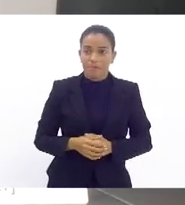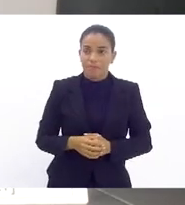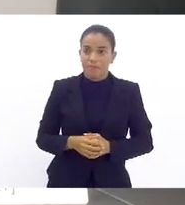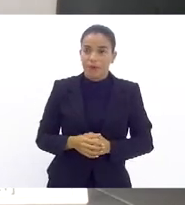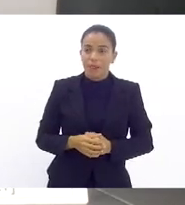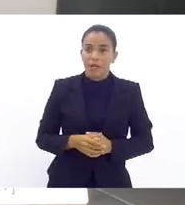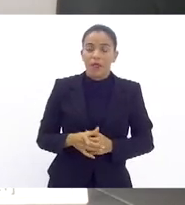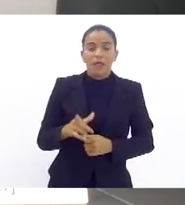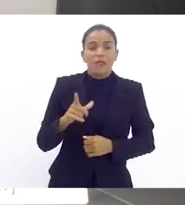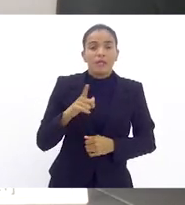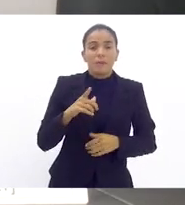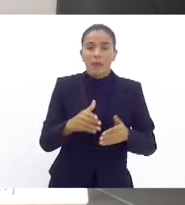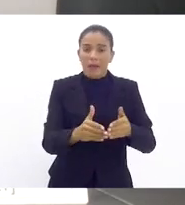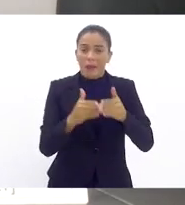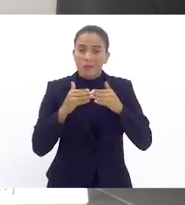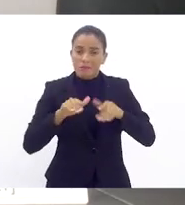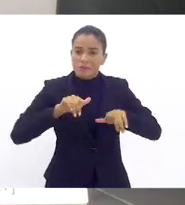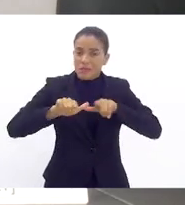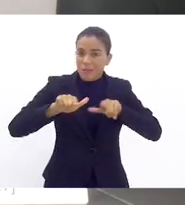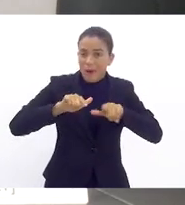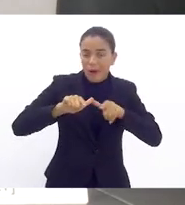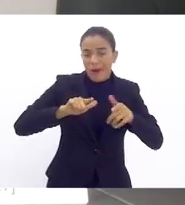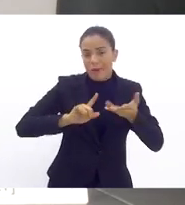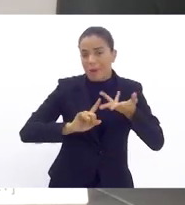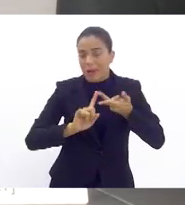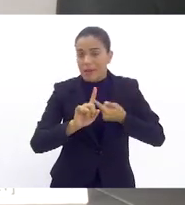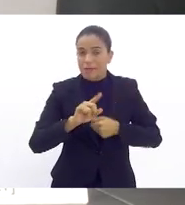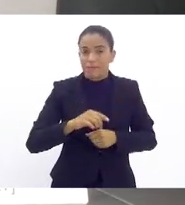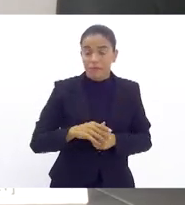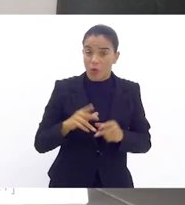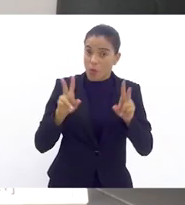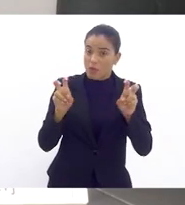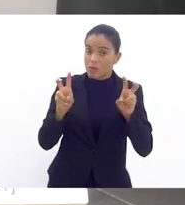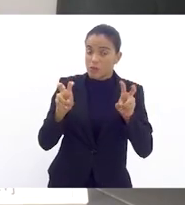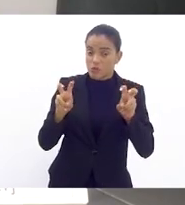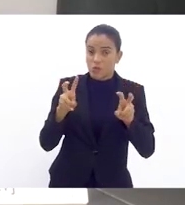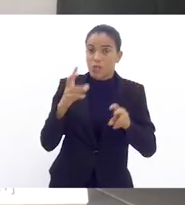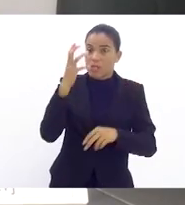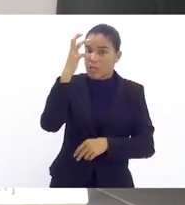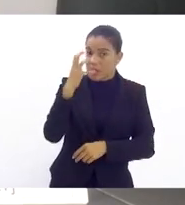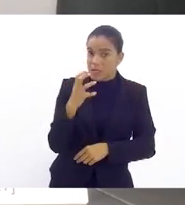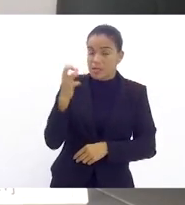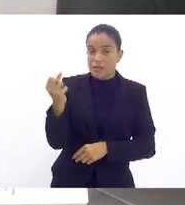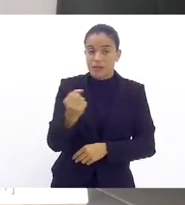a ausência ao trabalho, etc, etc. Então, o assunto é sério, né?